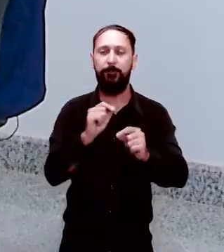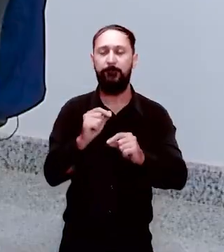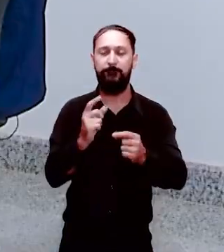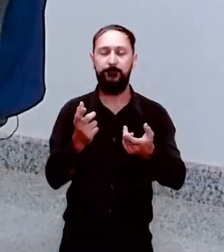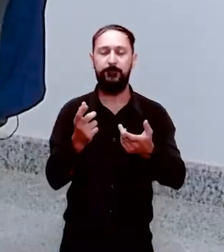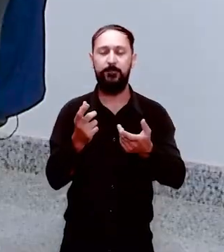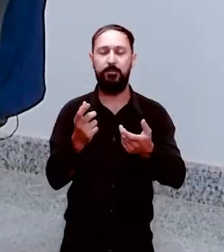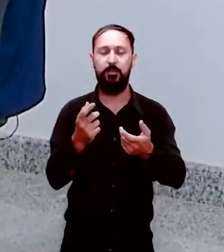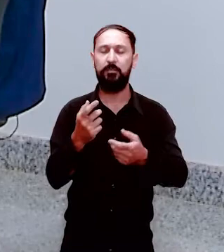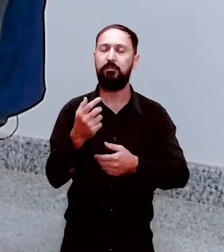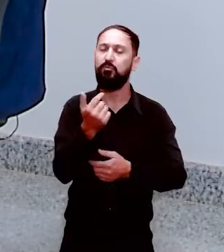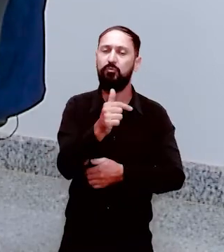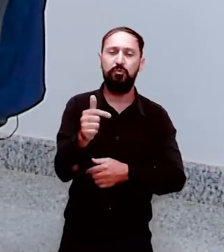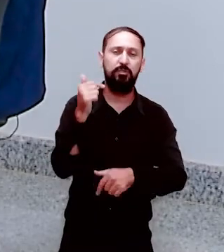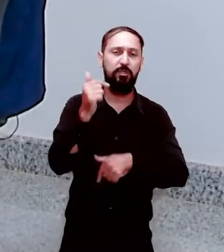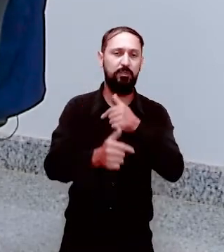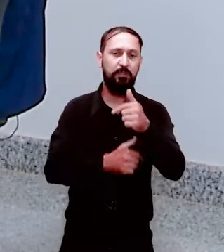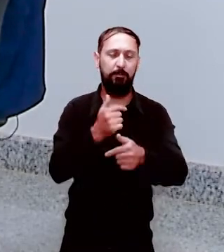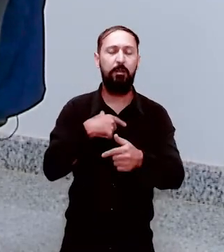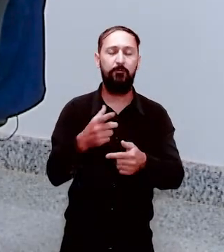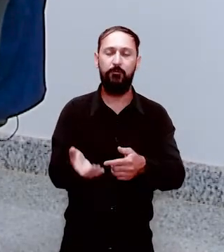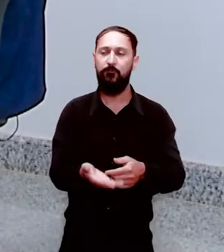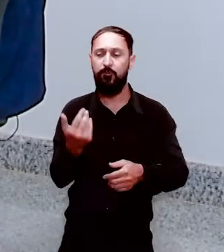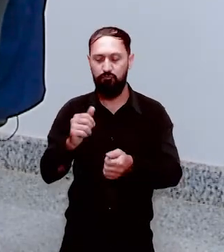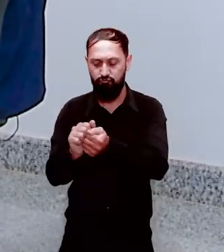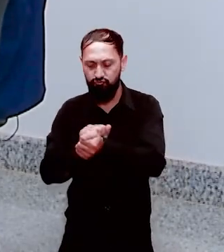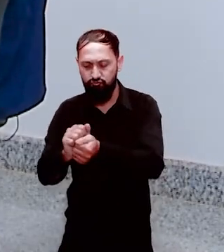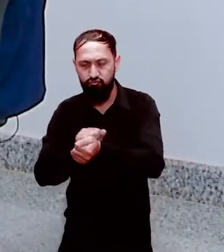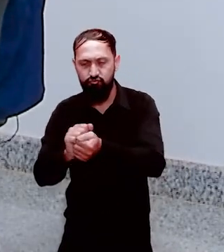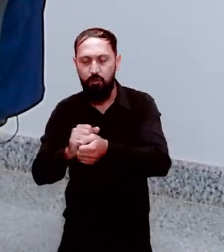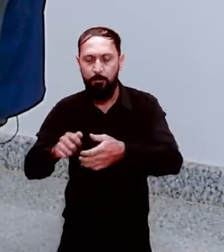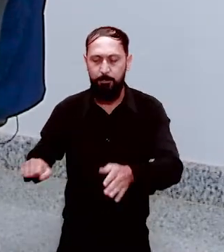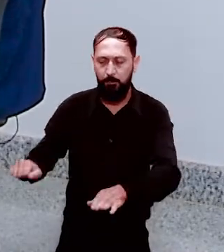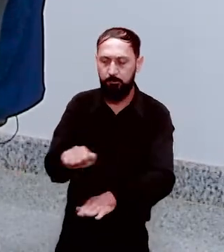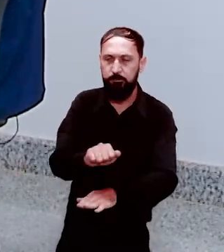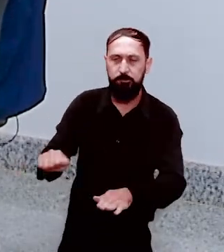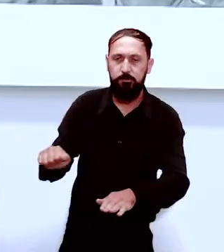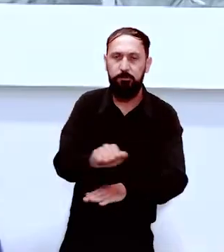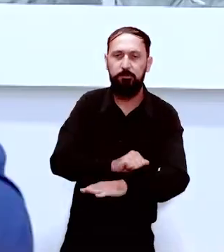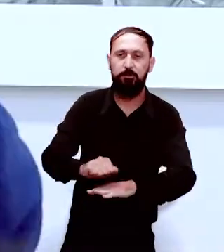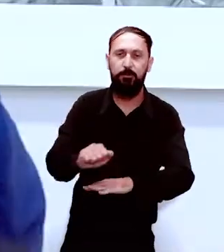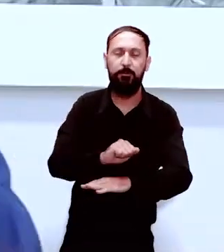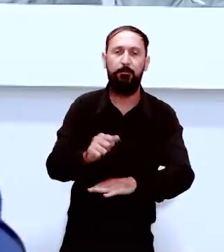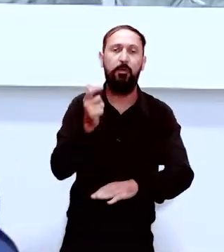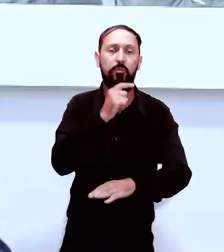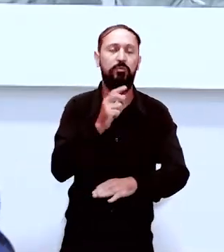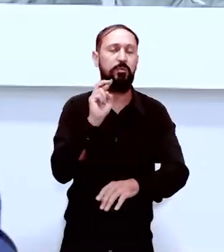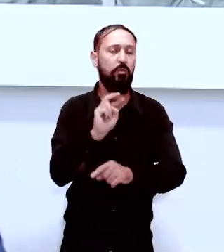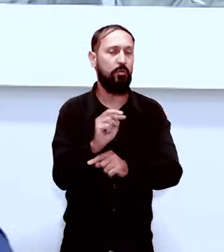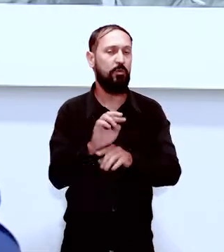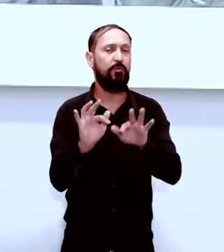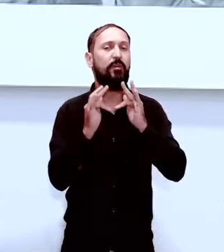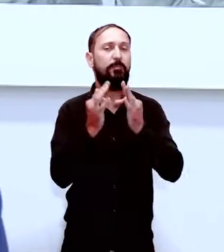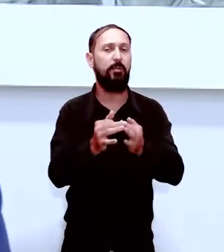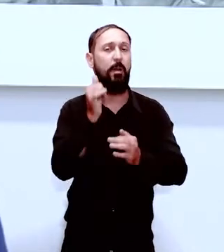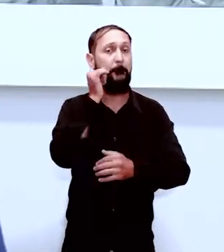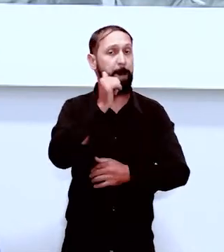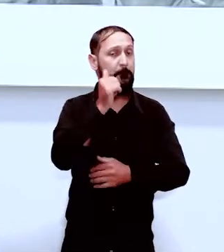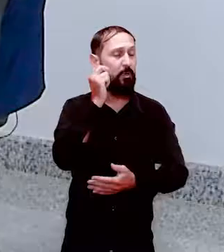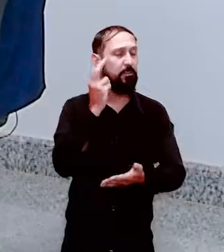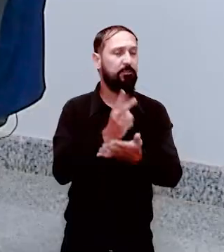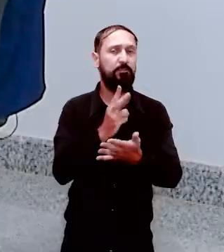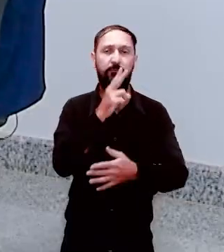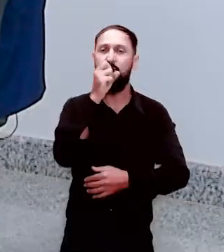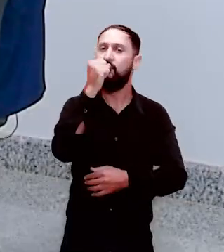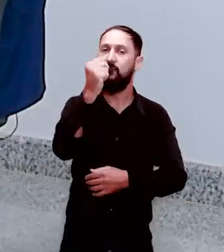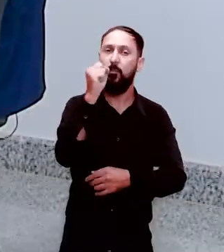os homens, os ex-escravizados sem emprego, as mulheres negras foram lavar roupa, passar roupa, servir de empregada doméstica para segurar a família, né, Eugênia?